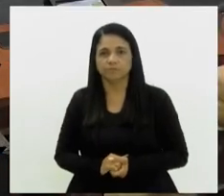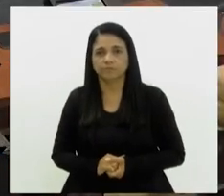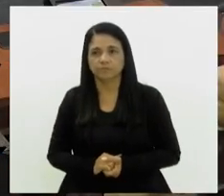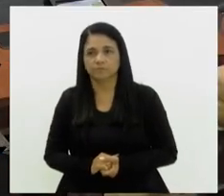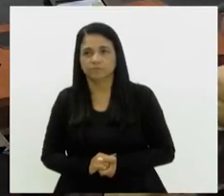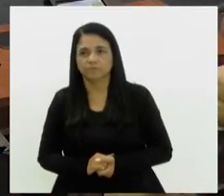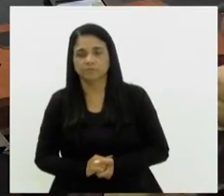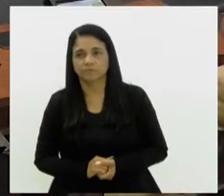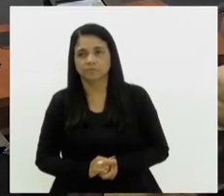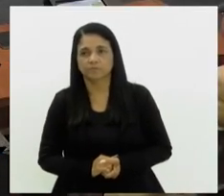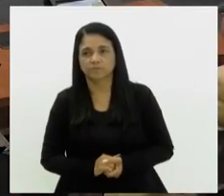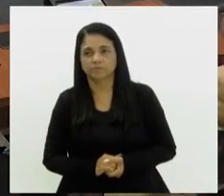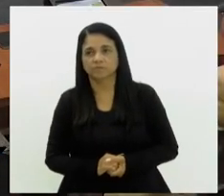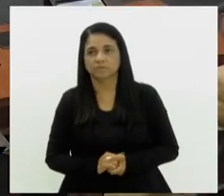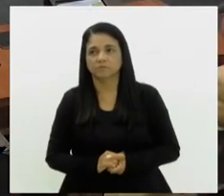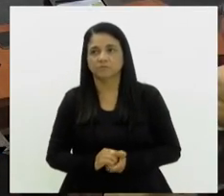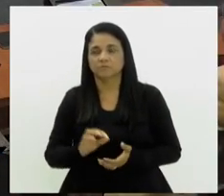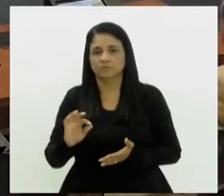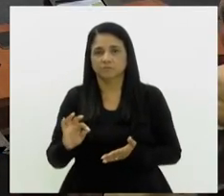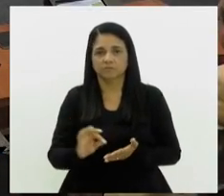orador inscrito, deputado Luiz Paulo.